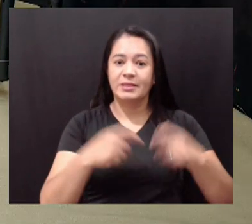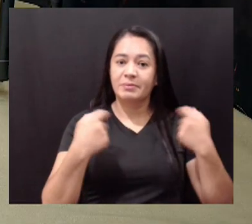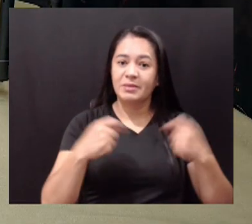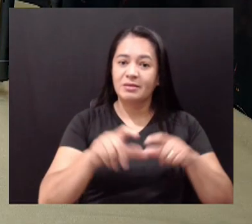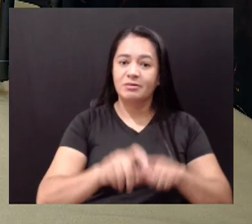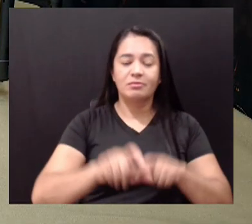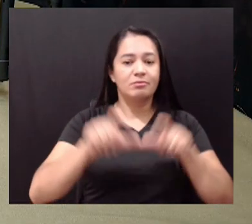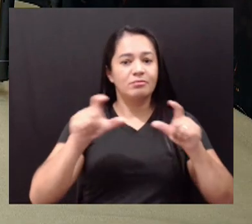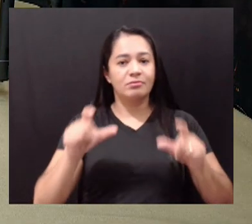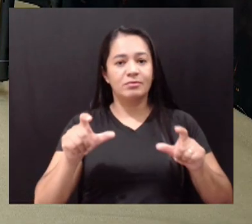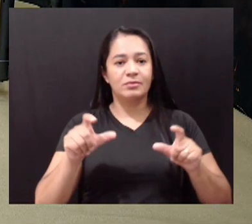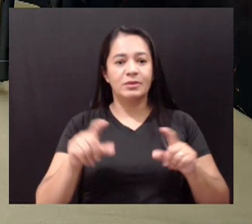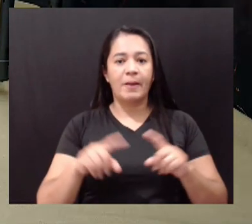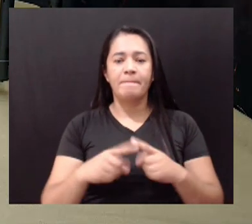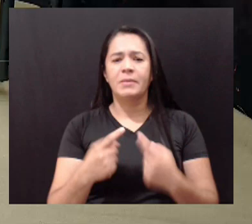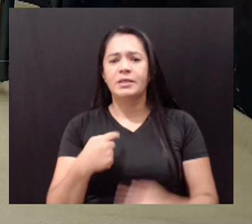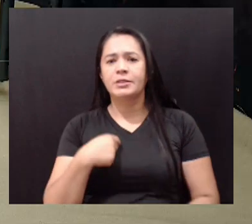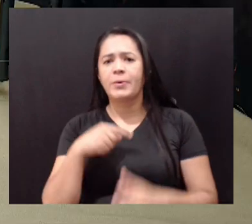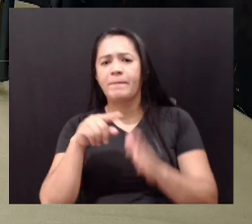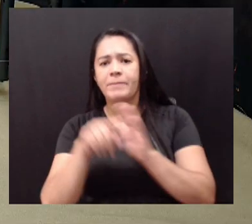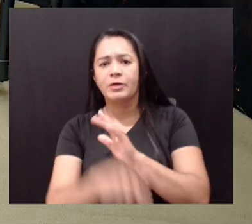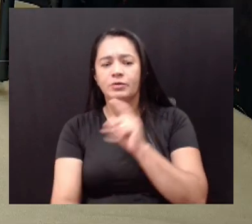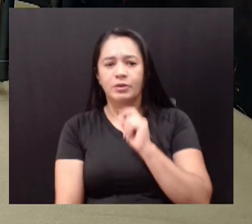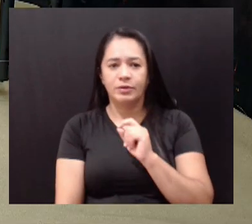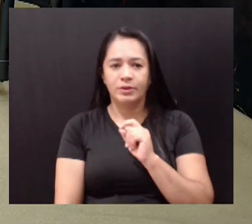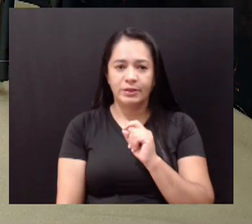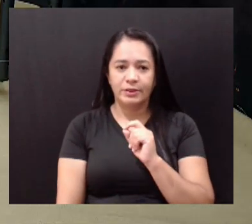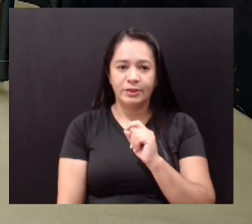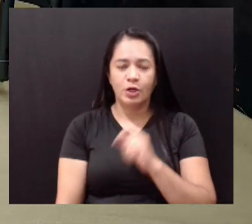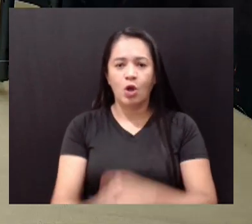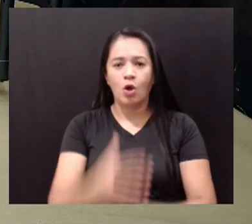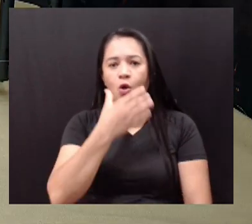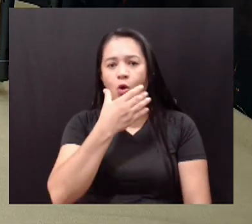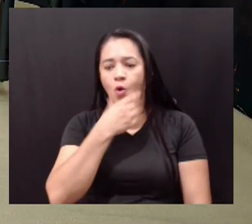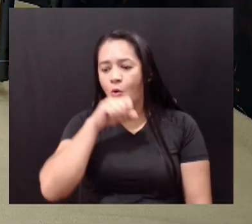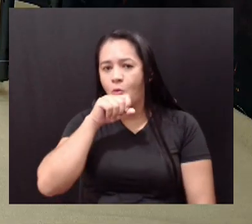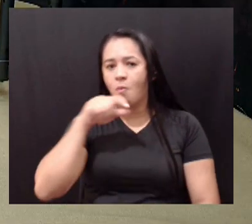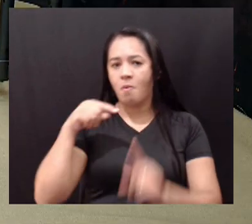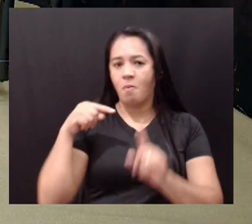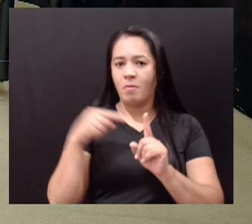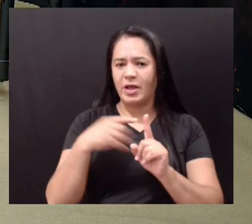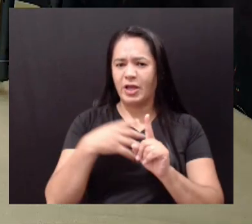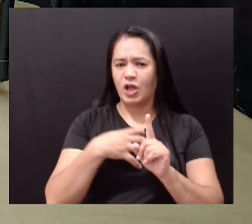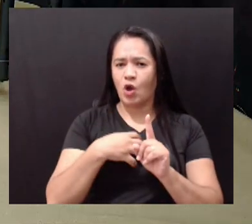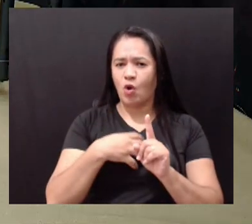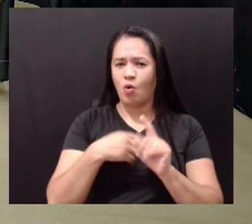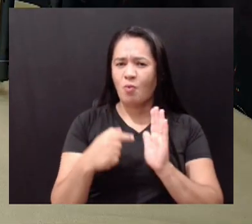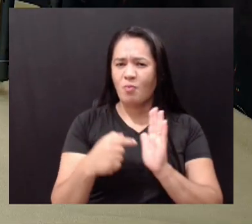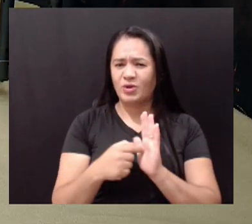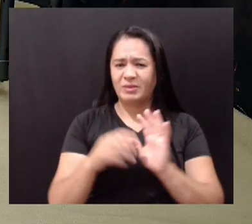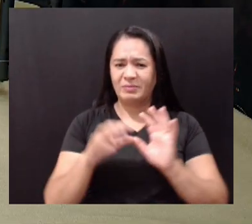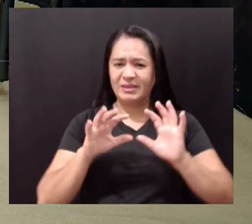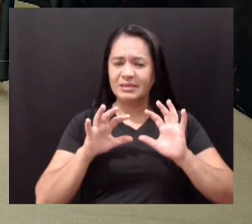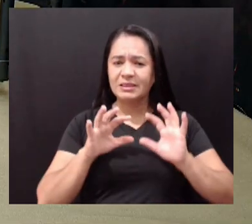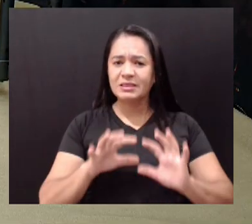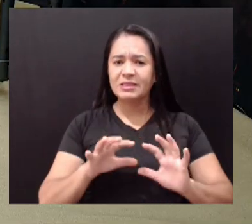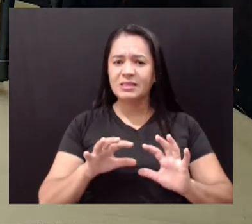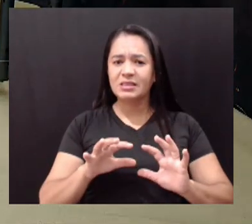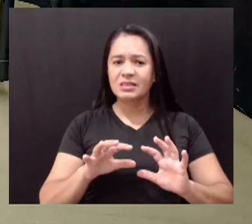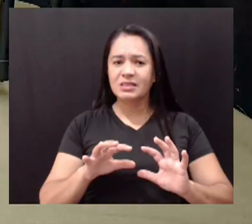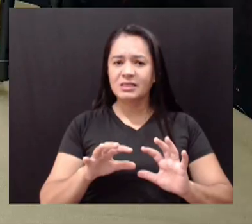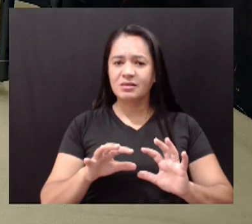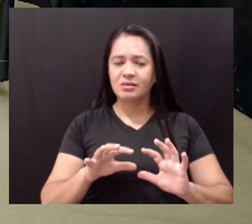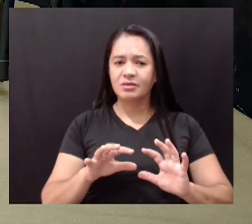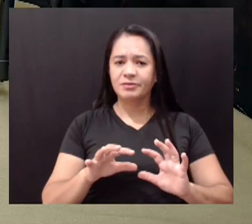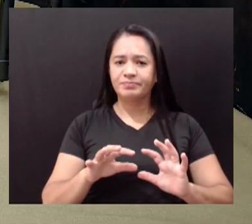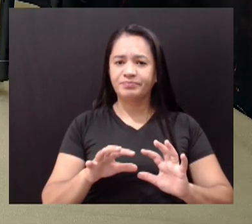te perguntar o seguinte, um pai que tem um comportamento desse que a nossa telespectadora apresentou nessa